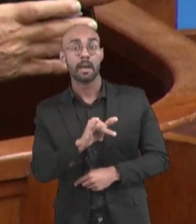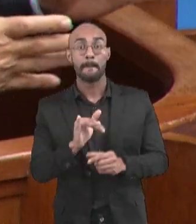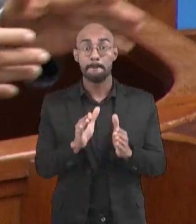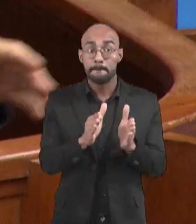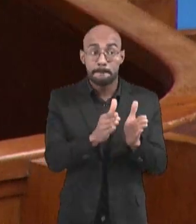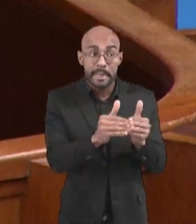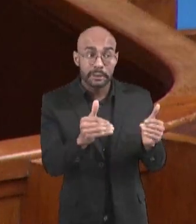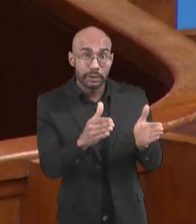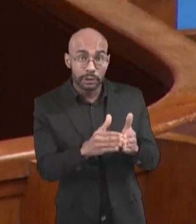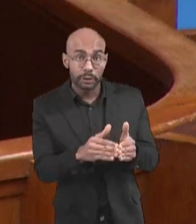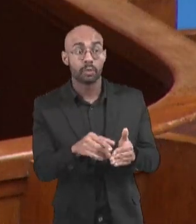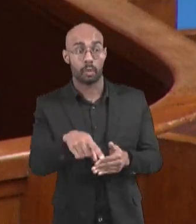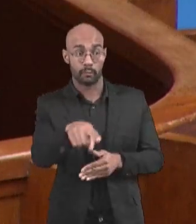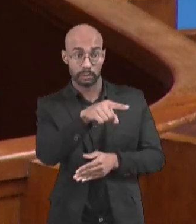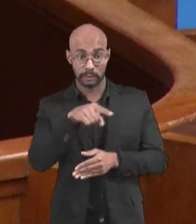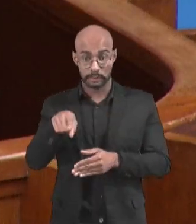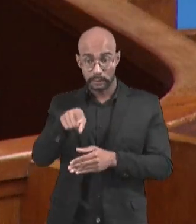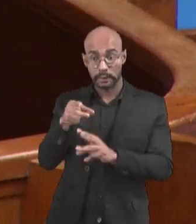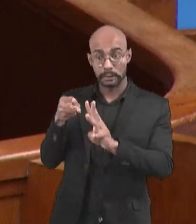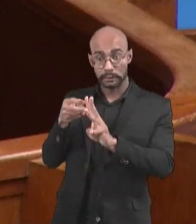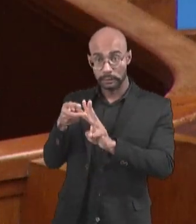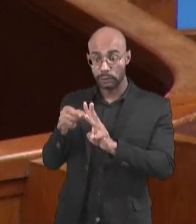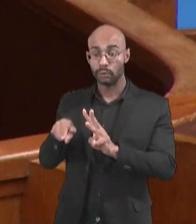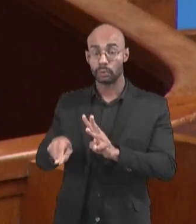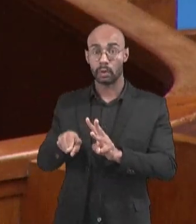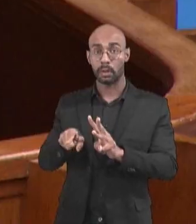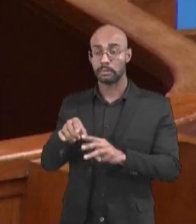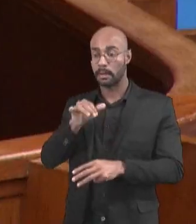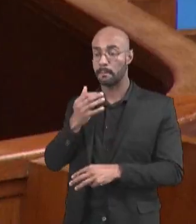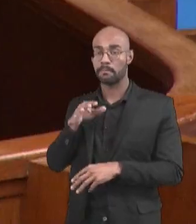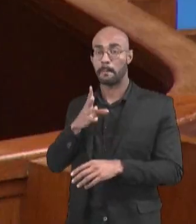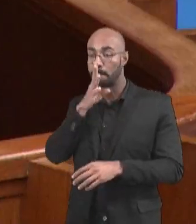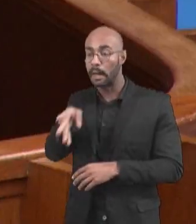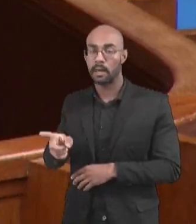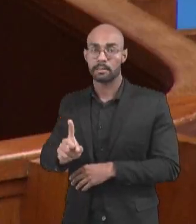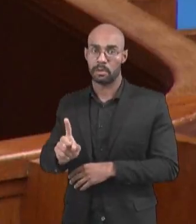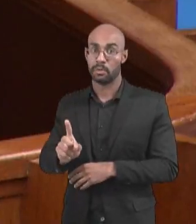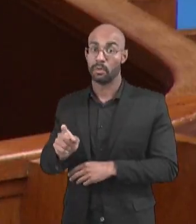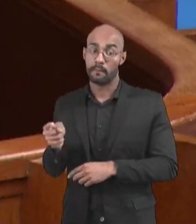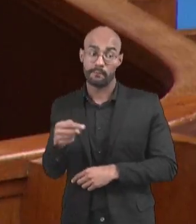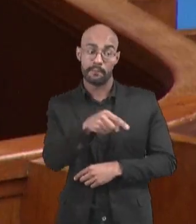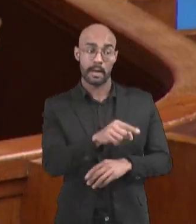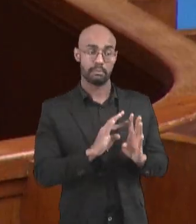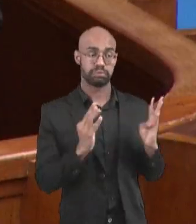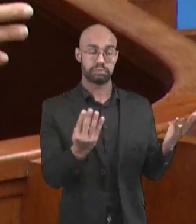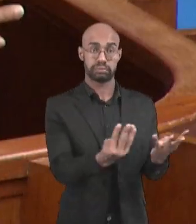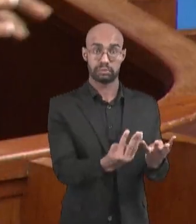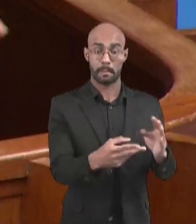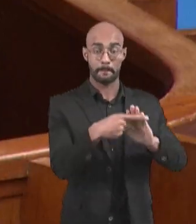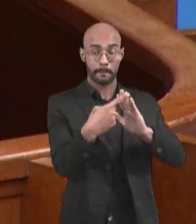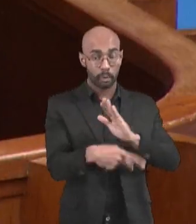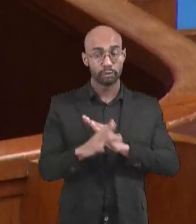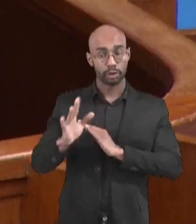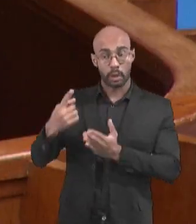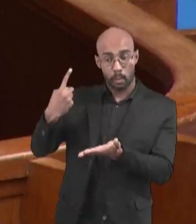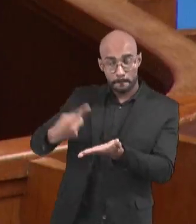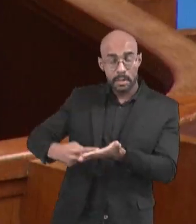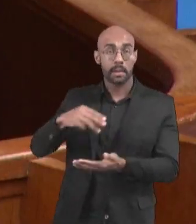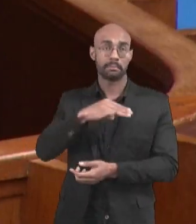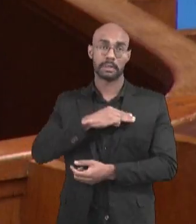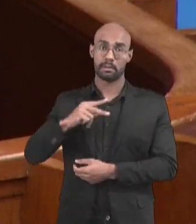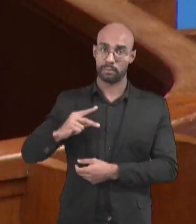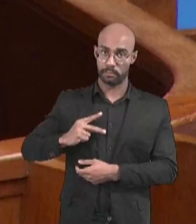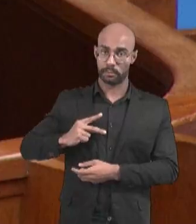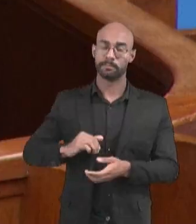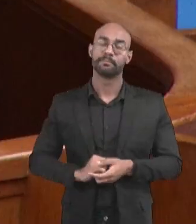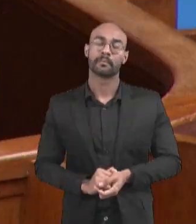pediu para que eles retornassem lá no local acordado com o Ministério Público, que é uma área dentro da fazenda Lagoa de